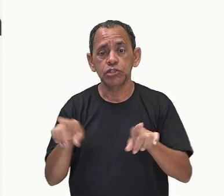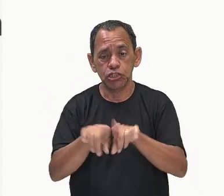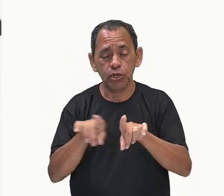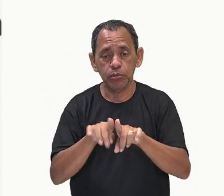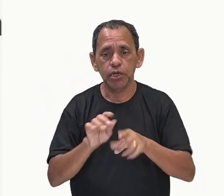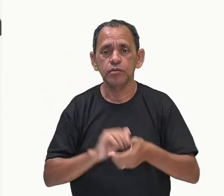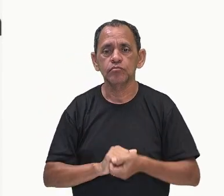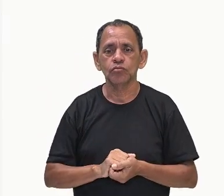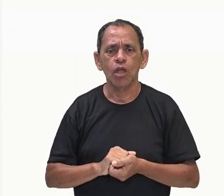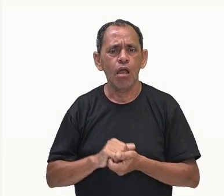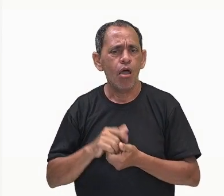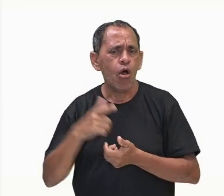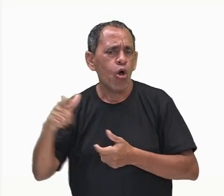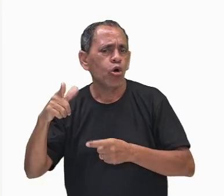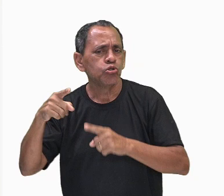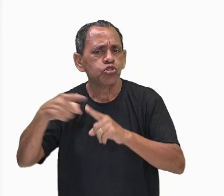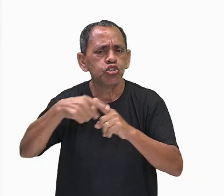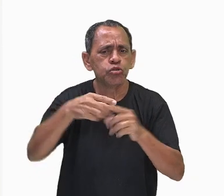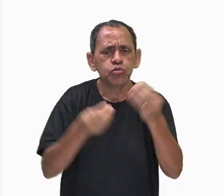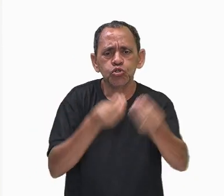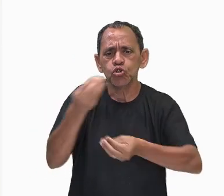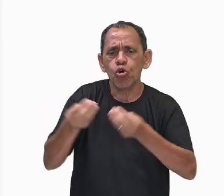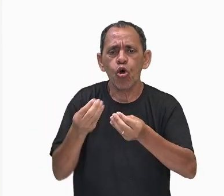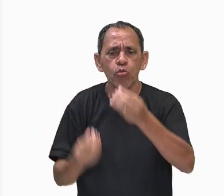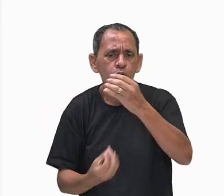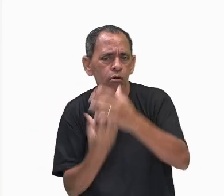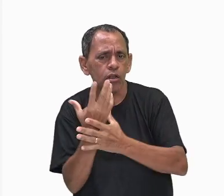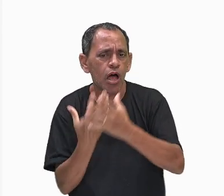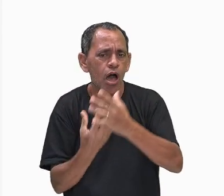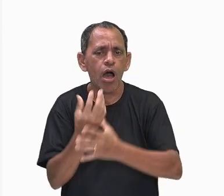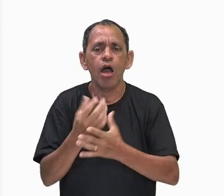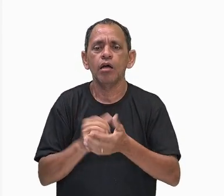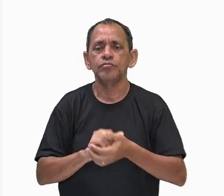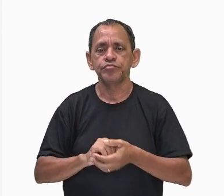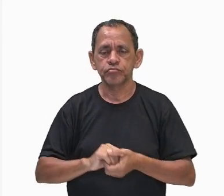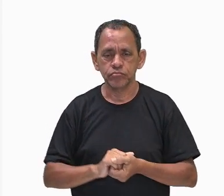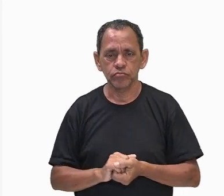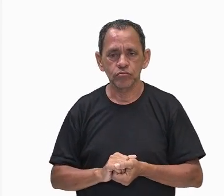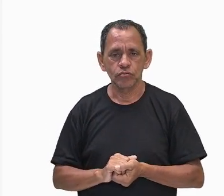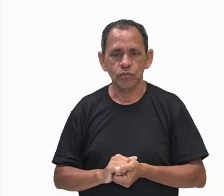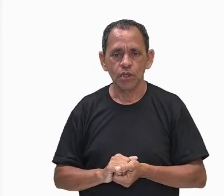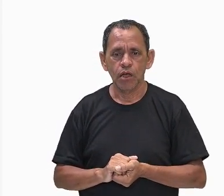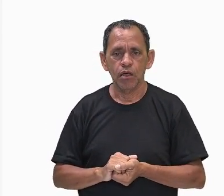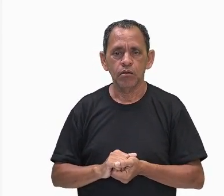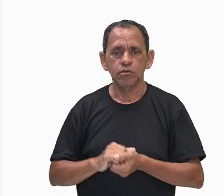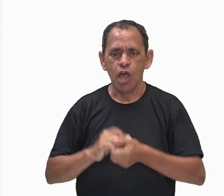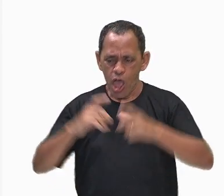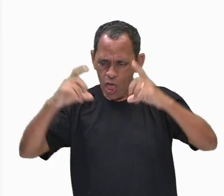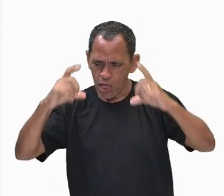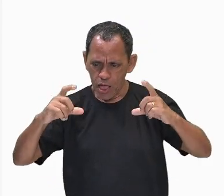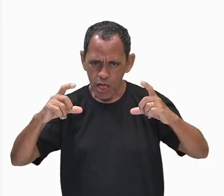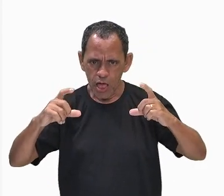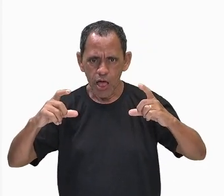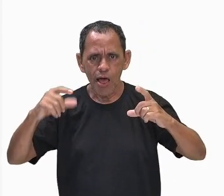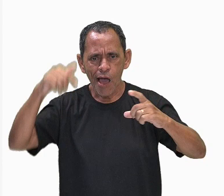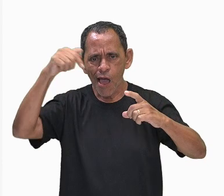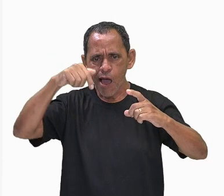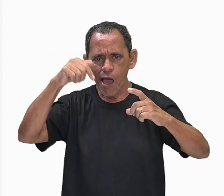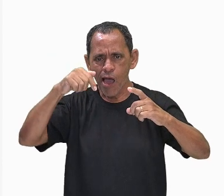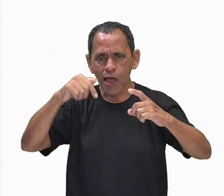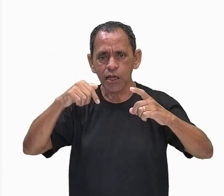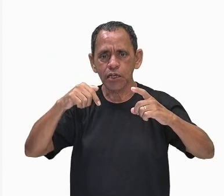aí de cilindro de revolução. Os cilindros podem ser definidos a partir